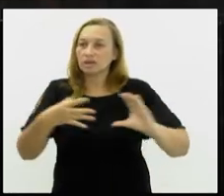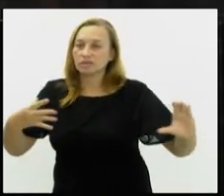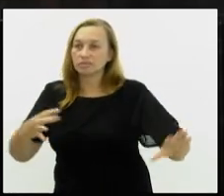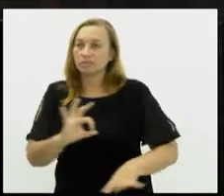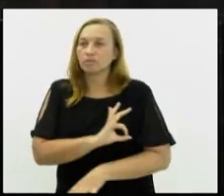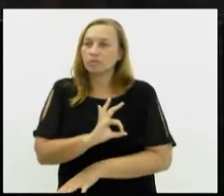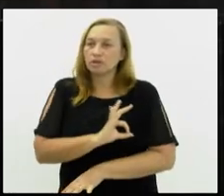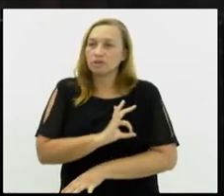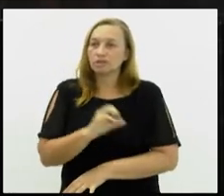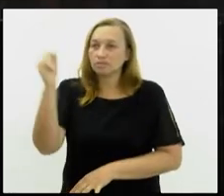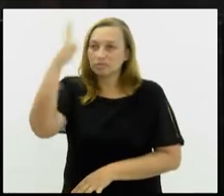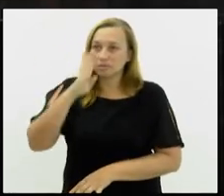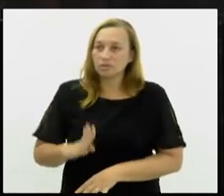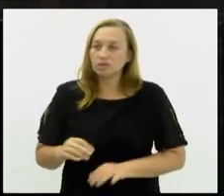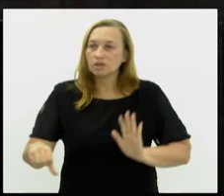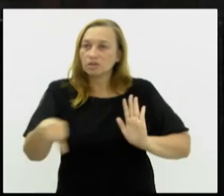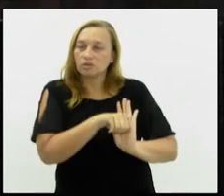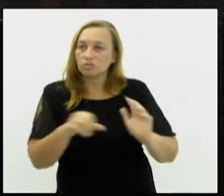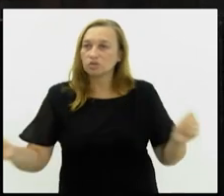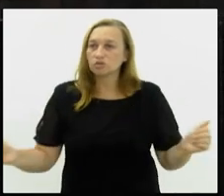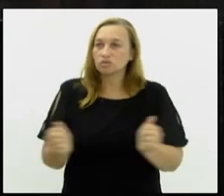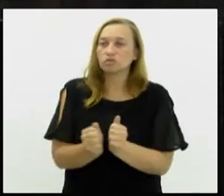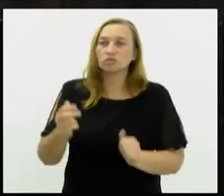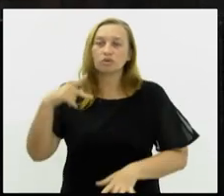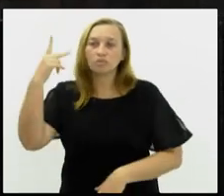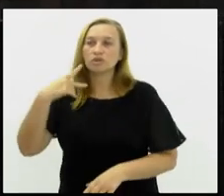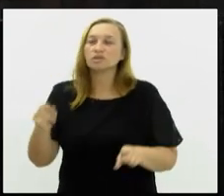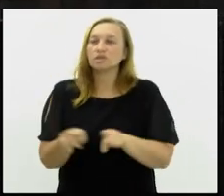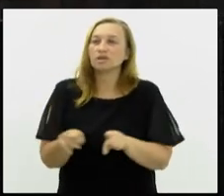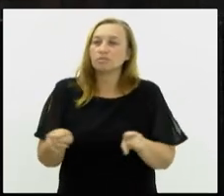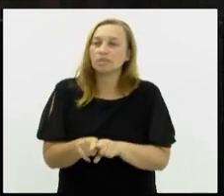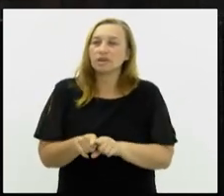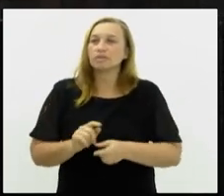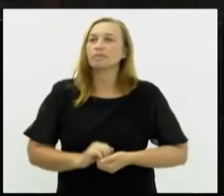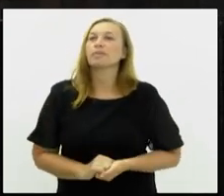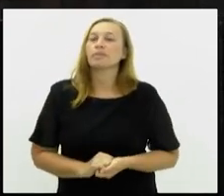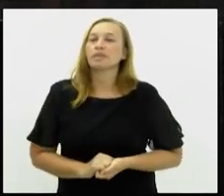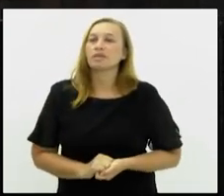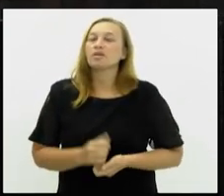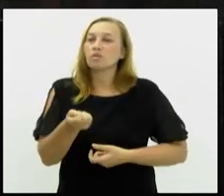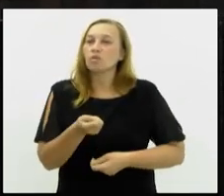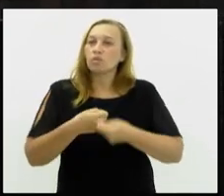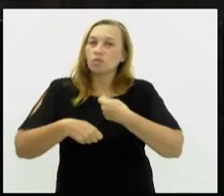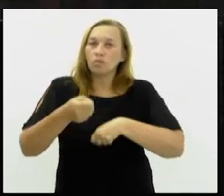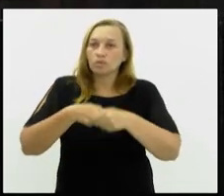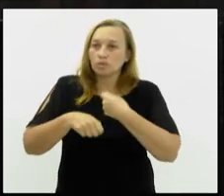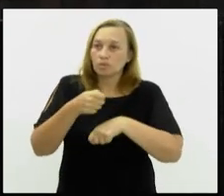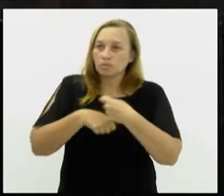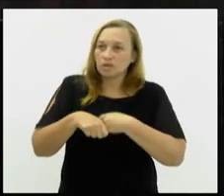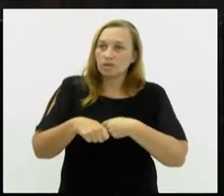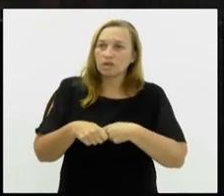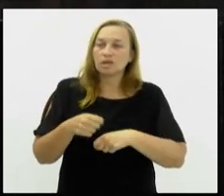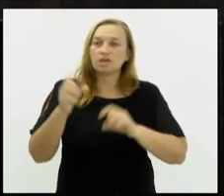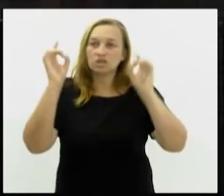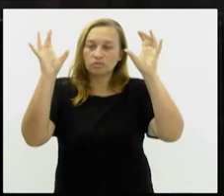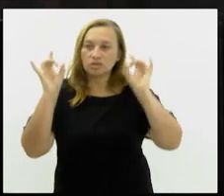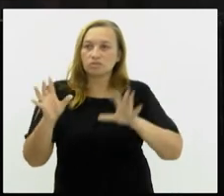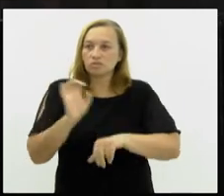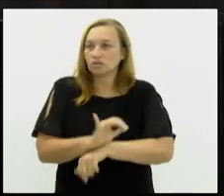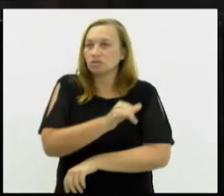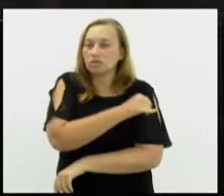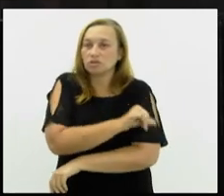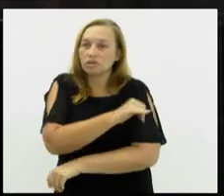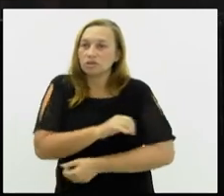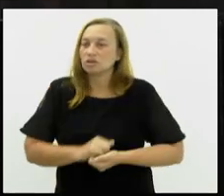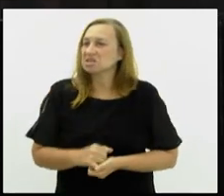crime junto com a política, junto também com um braço econômico, em especial no estado do Rio de Janeiro.